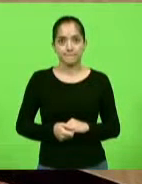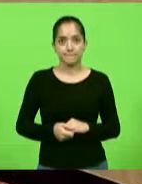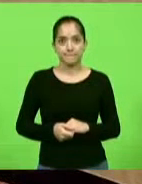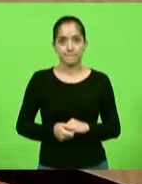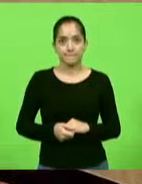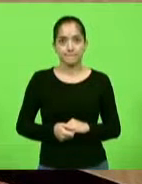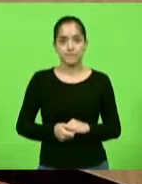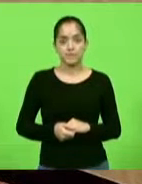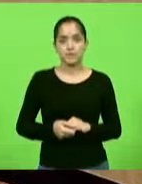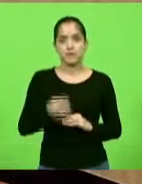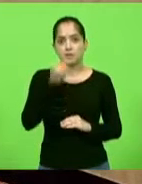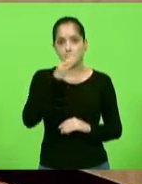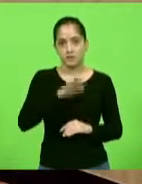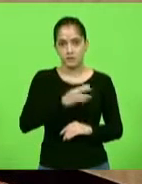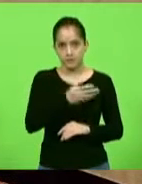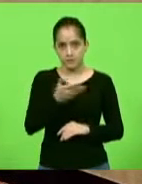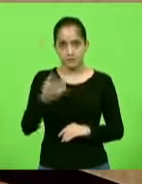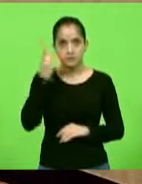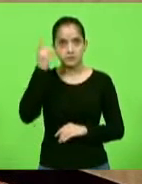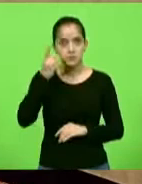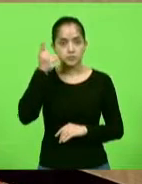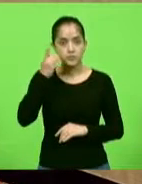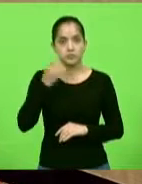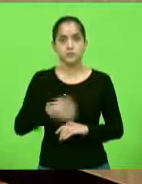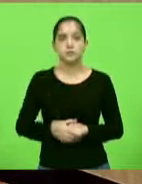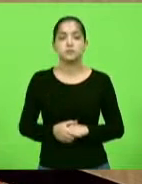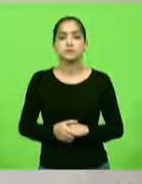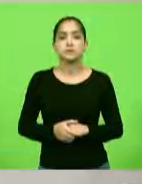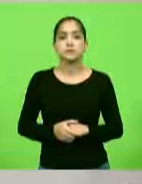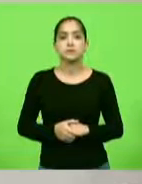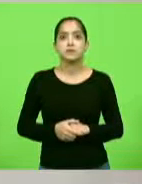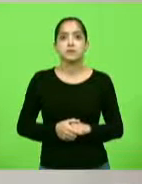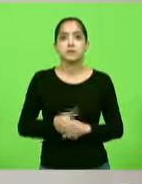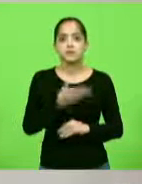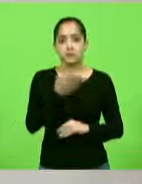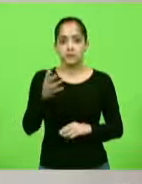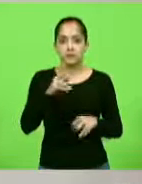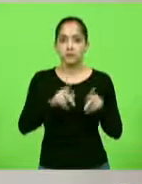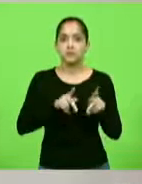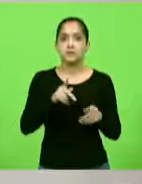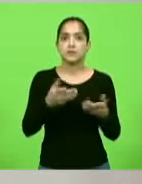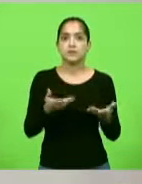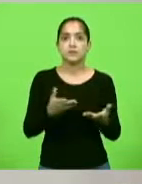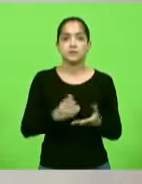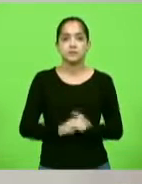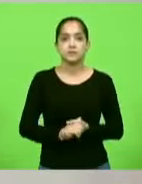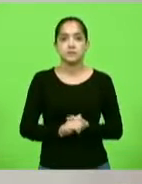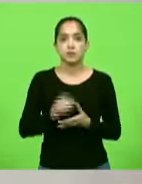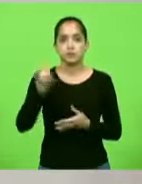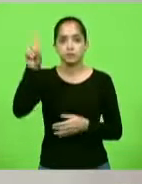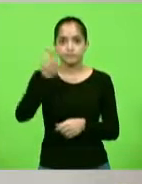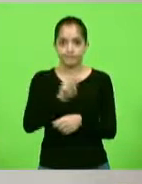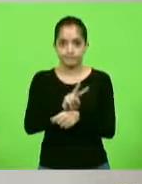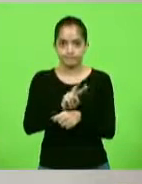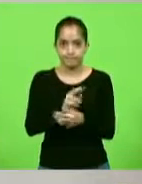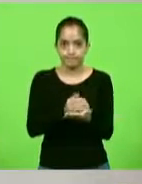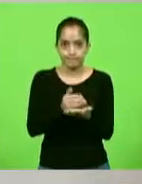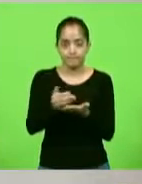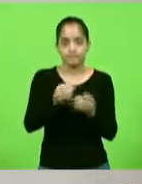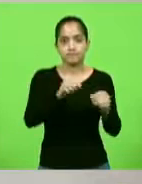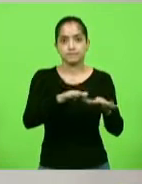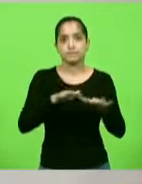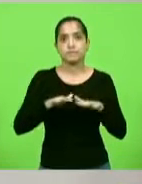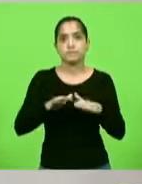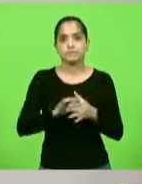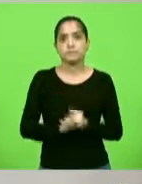Boa tarde, deputados. Boa tarde, deputados. Boa tarde, catarinenses. Sobre a proteção de Deus, declaro aberta